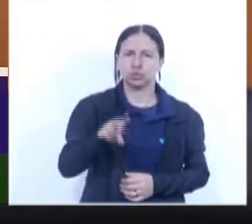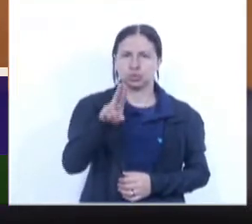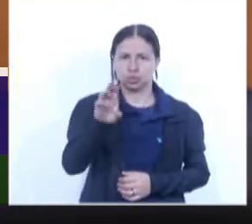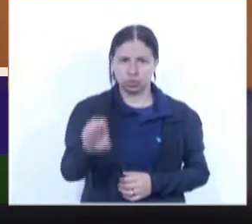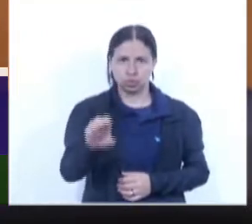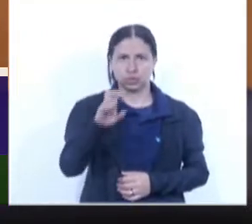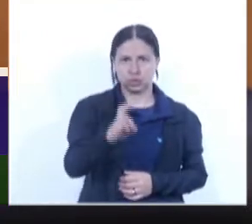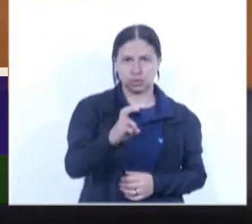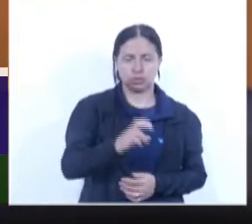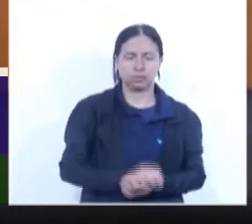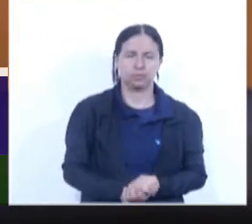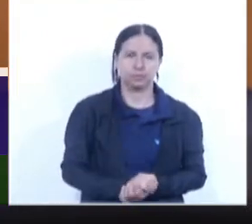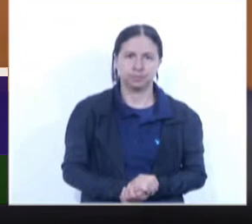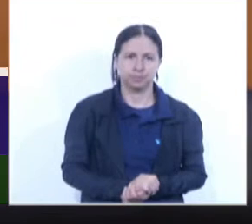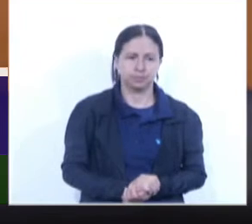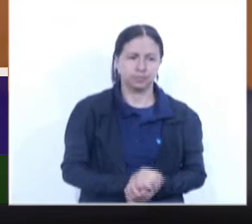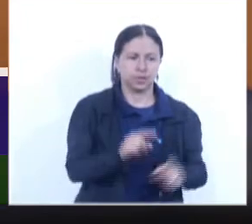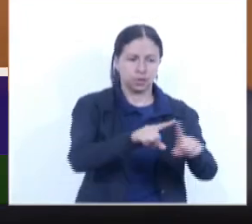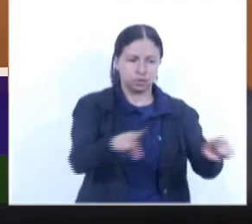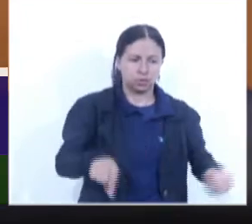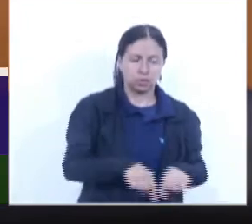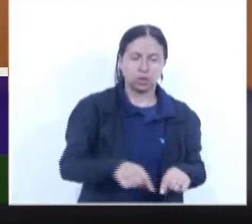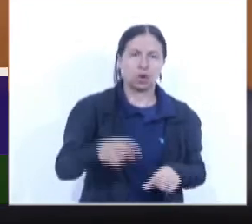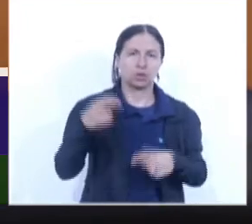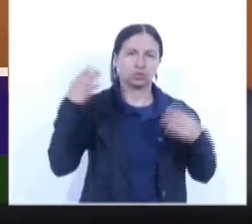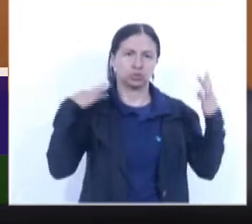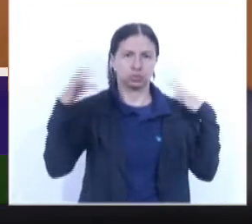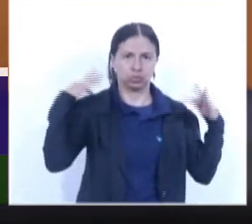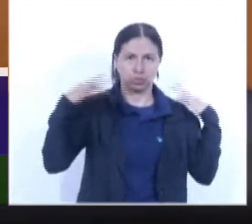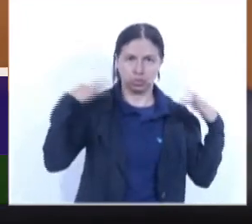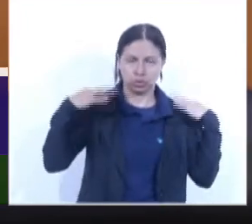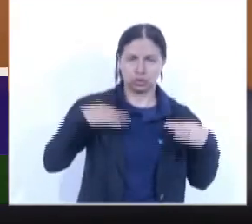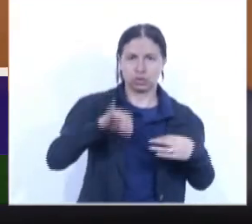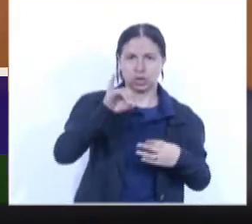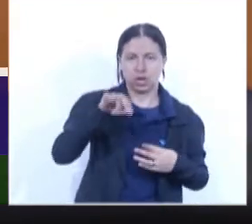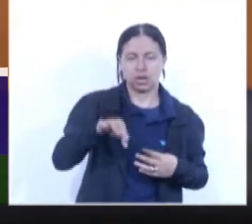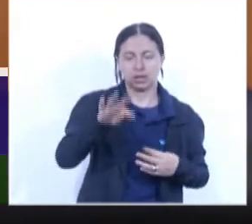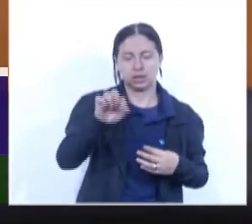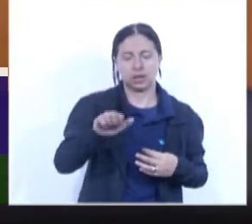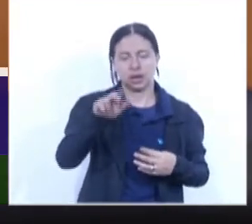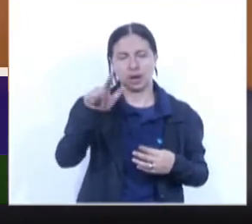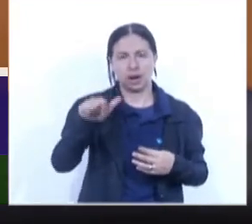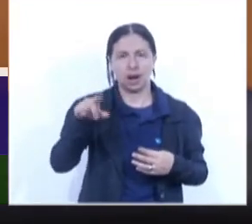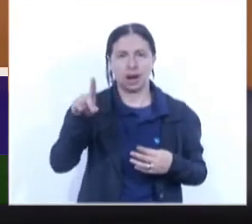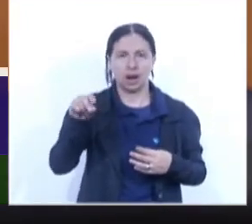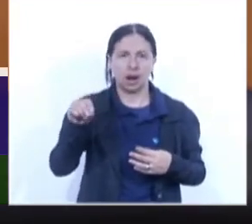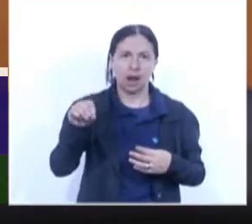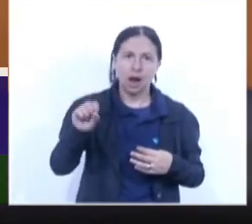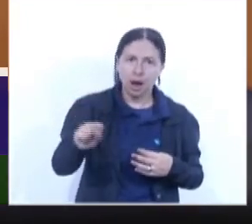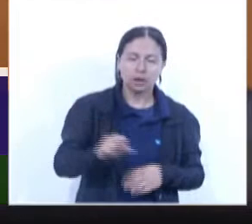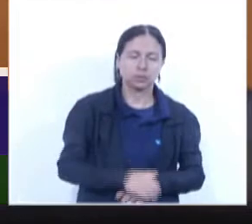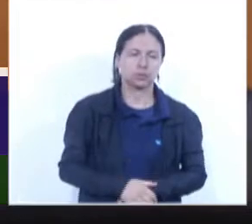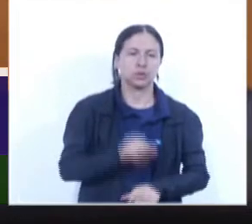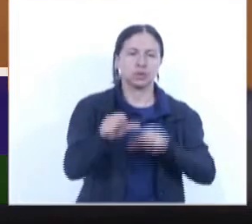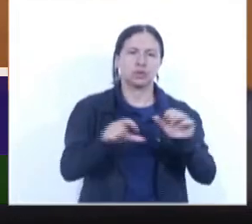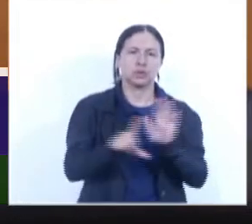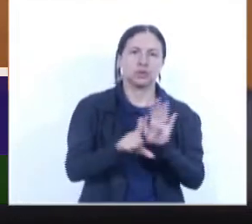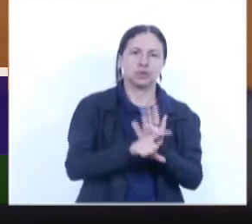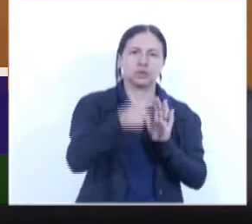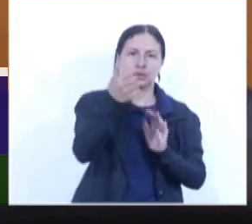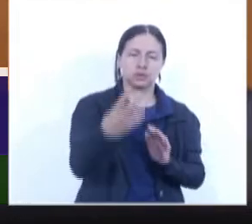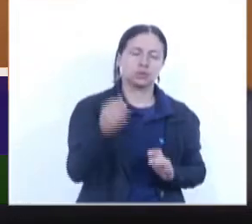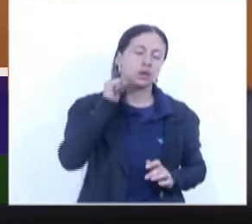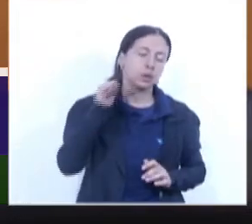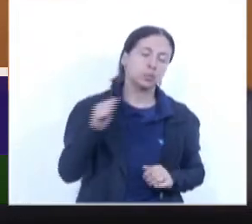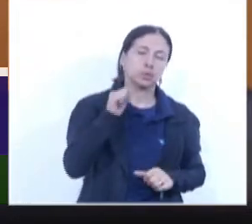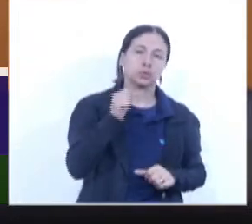complexo turísticos Interlagos e Altera a lei complementar 525 14 de abril 2011 suas atrações